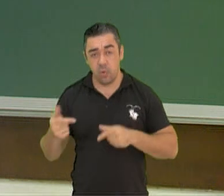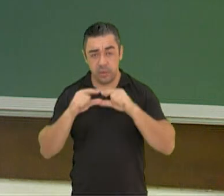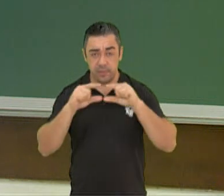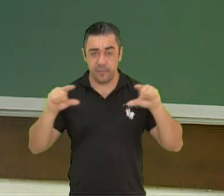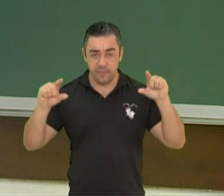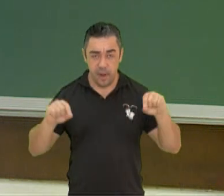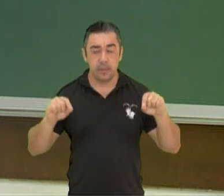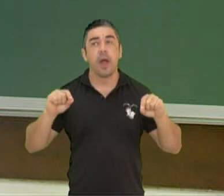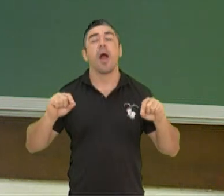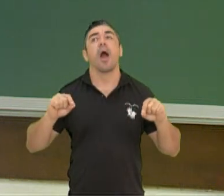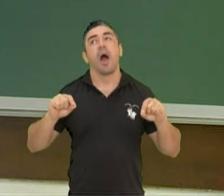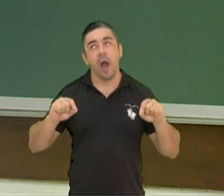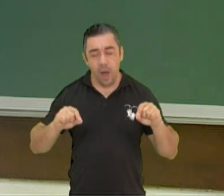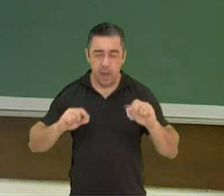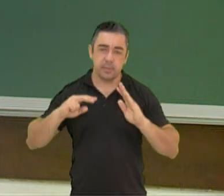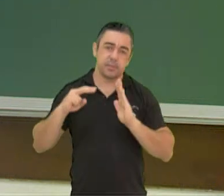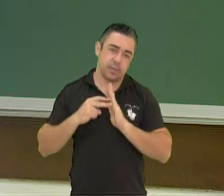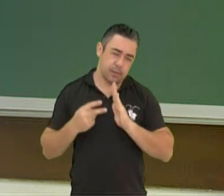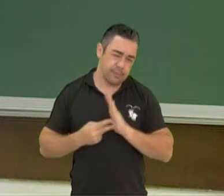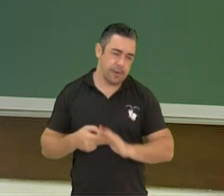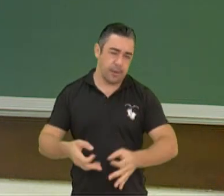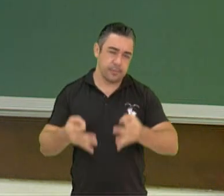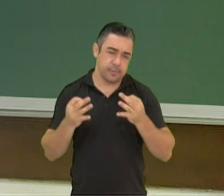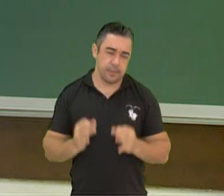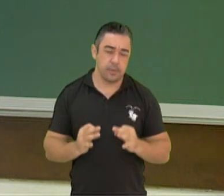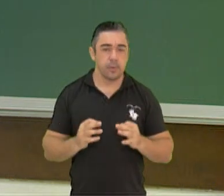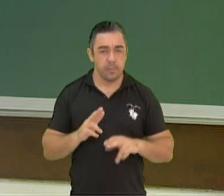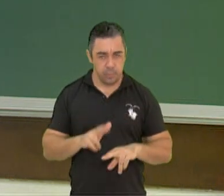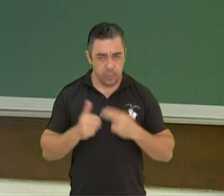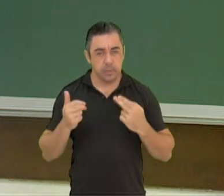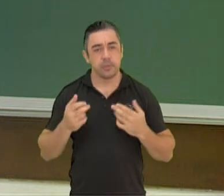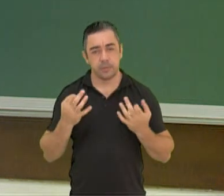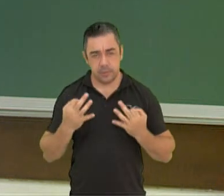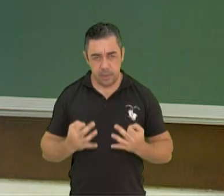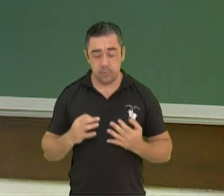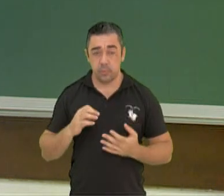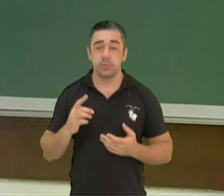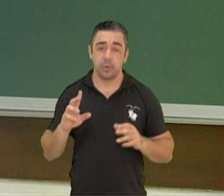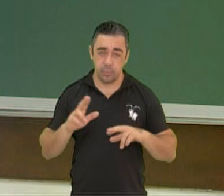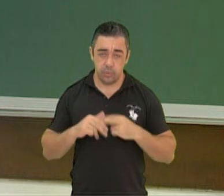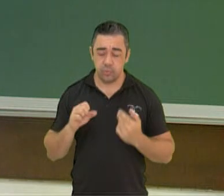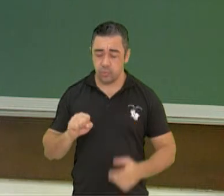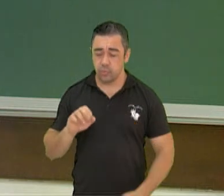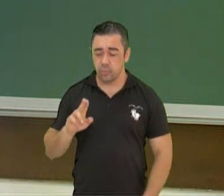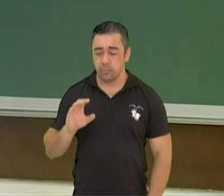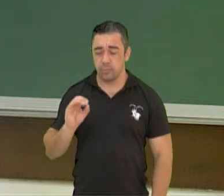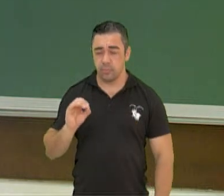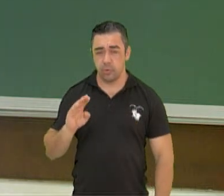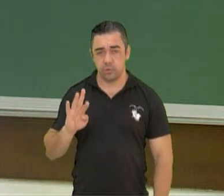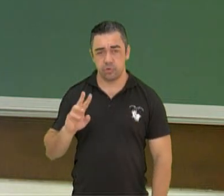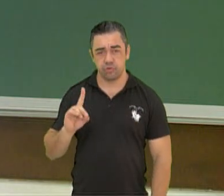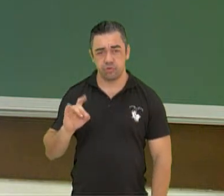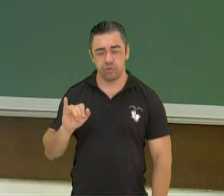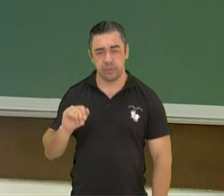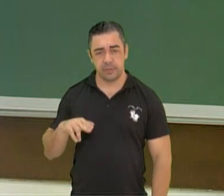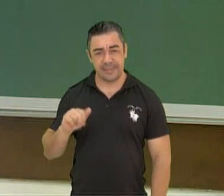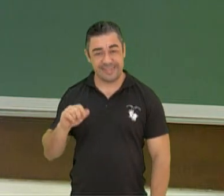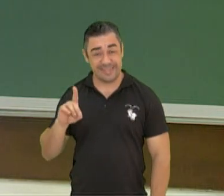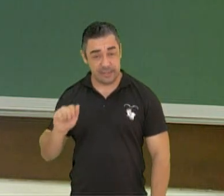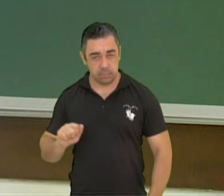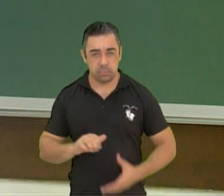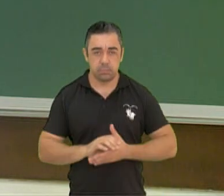que dá sentido bonitinho ali. Portanto, subordinada. Muito fácil, né?